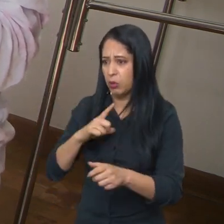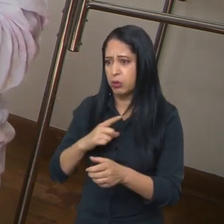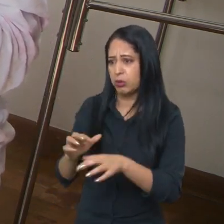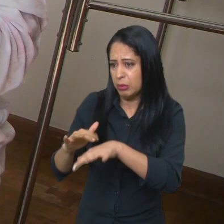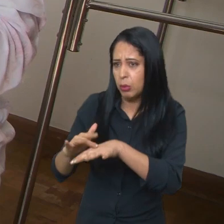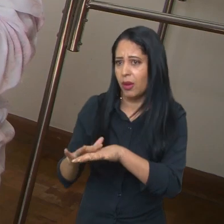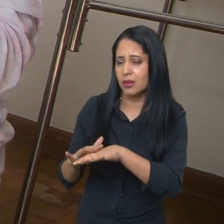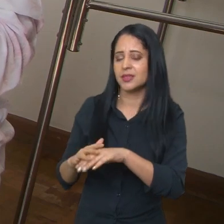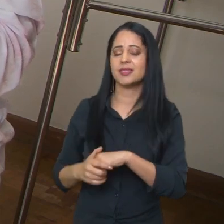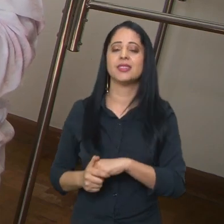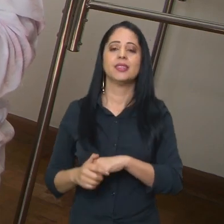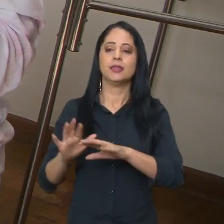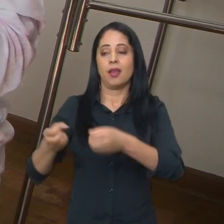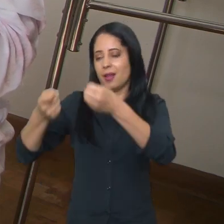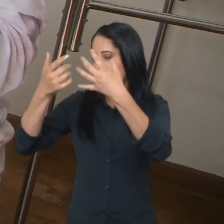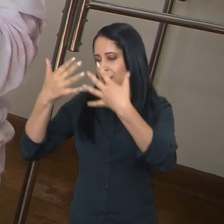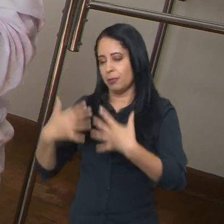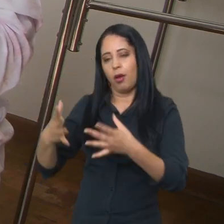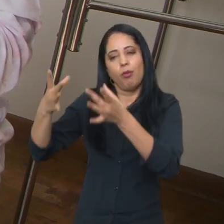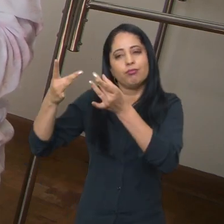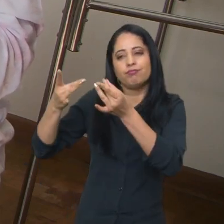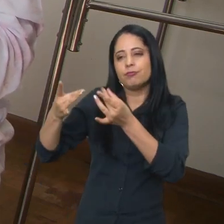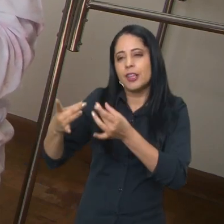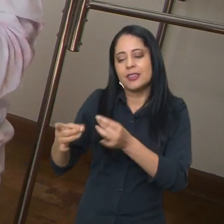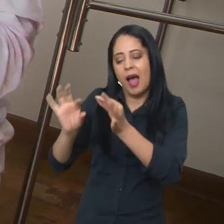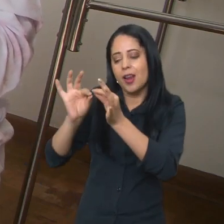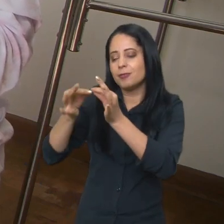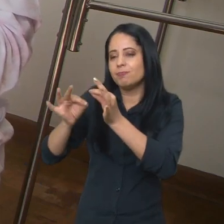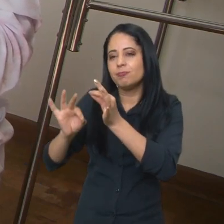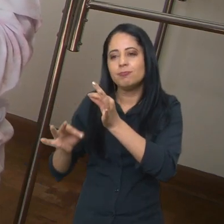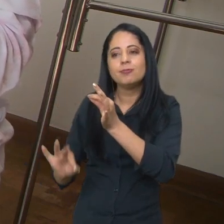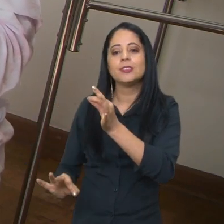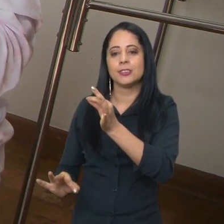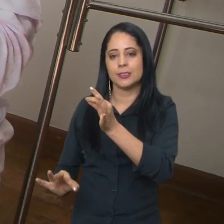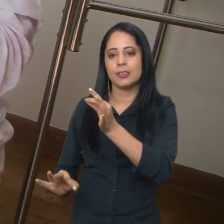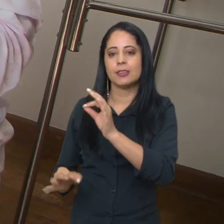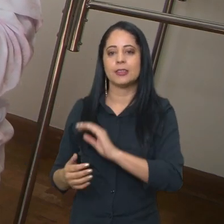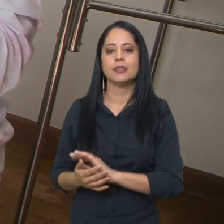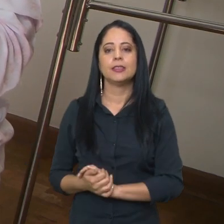Então, foi isso, né? Ele me explicou bastante coisa